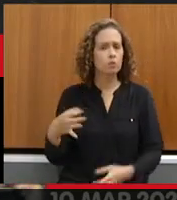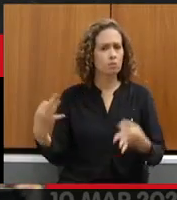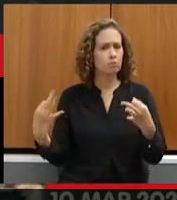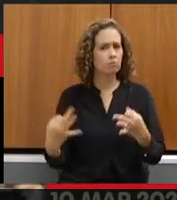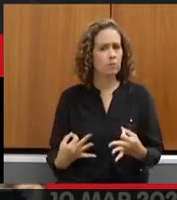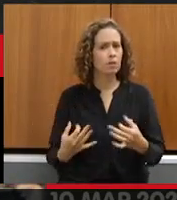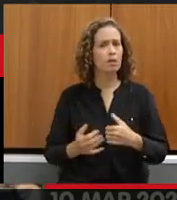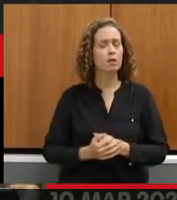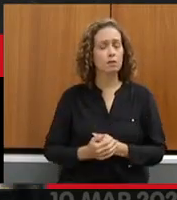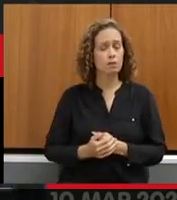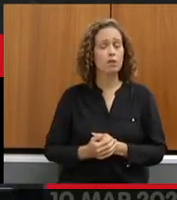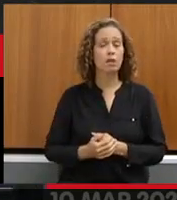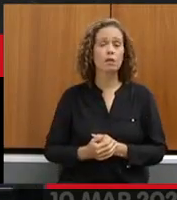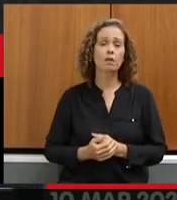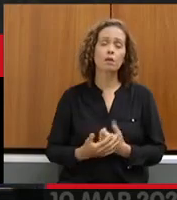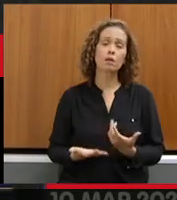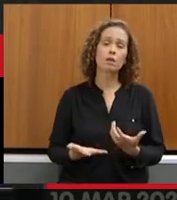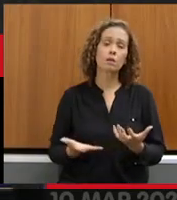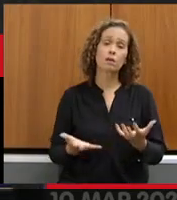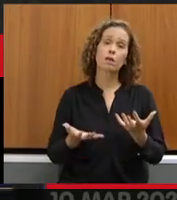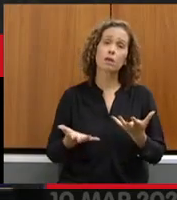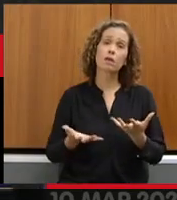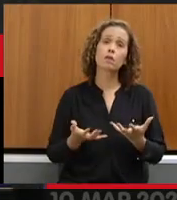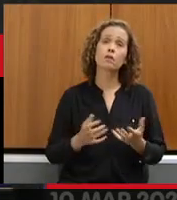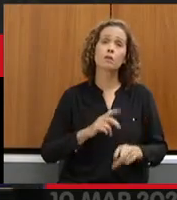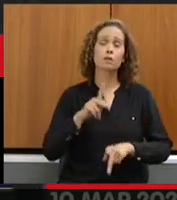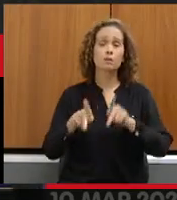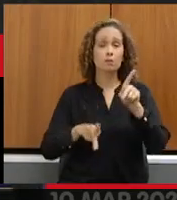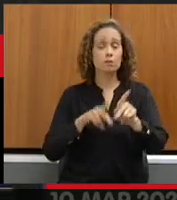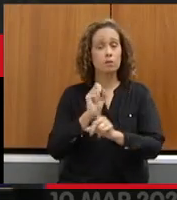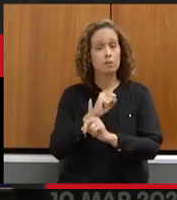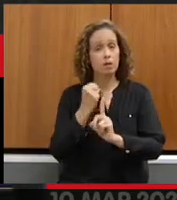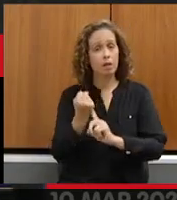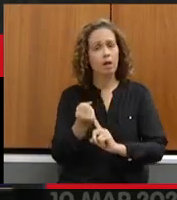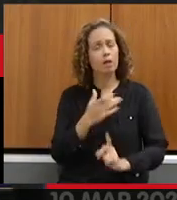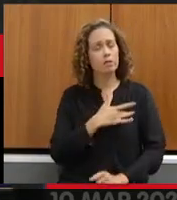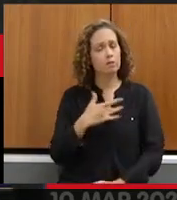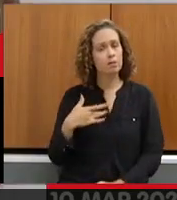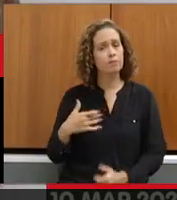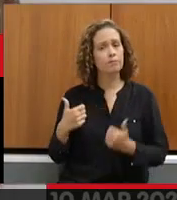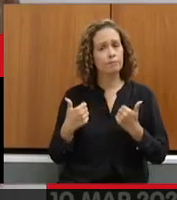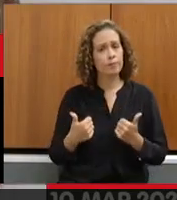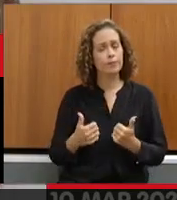e buscando entregar o máximo de saúde que a sociedade Muito obrigado a